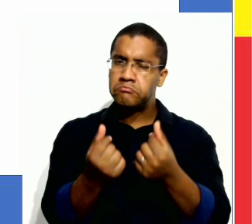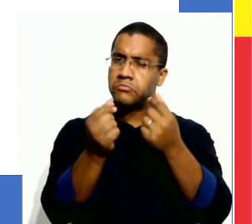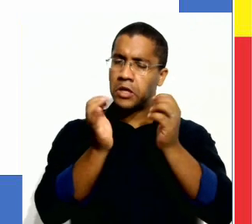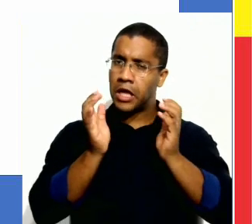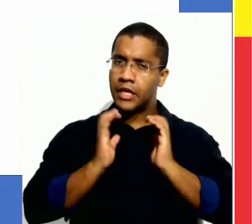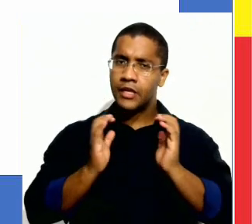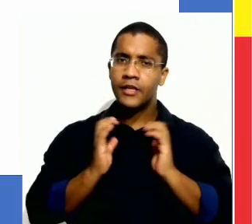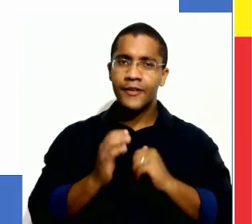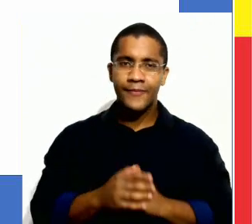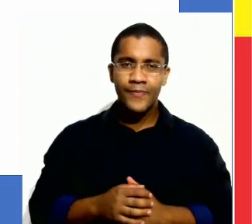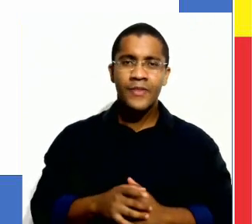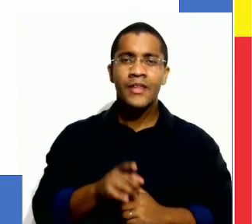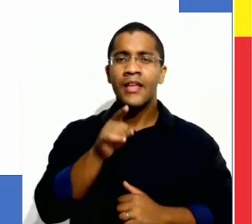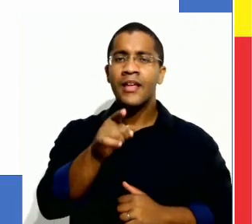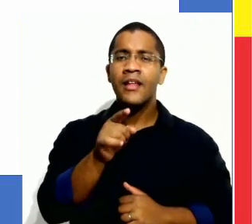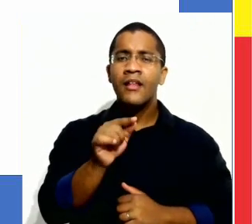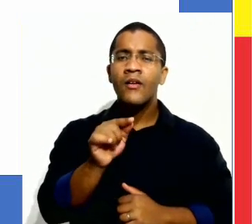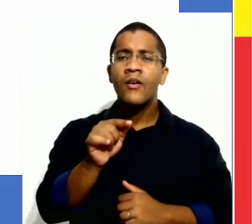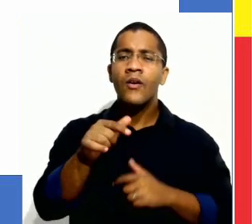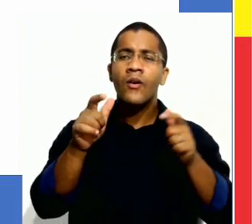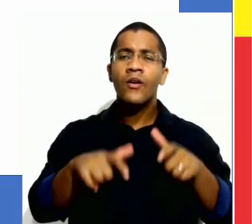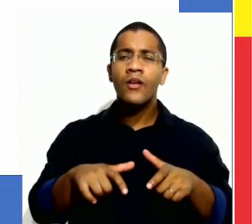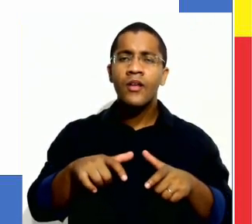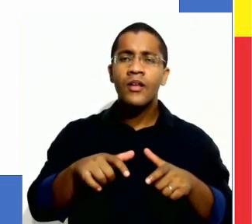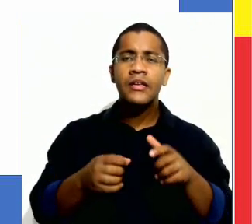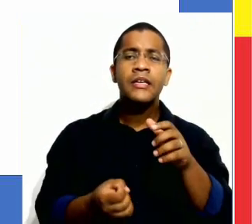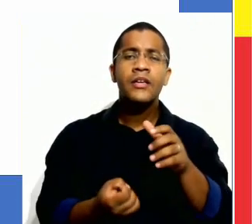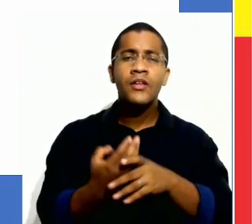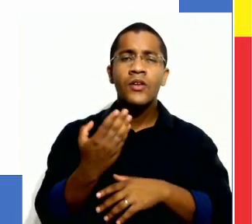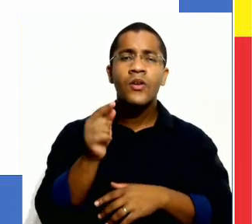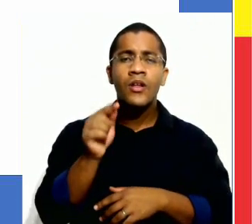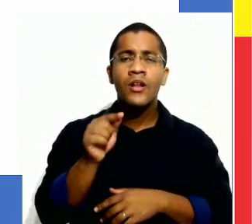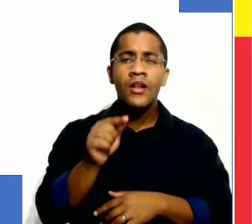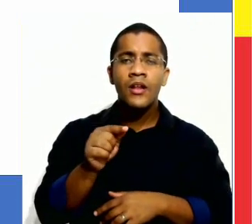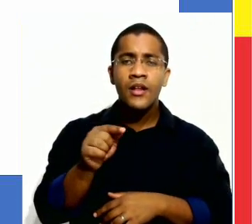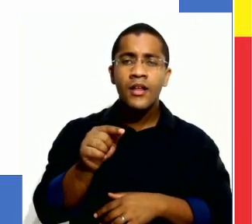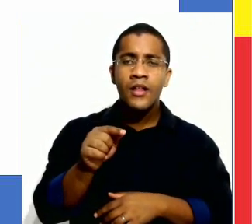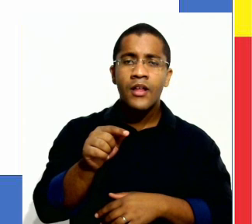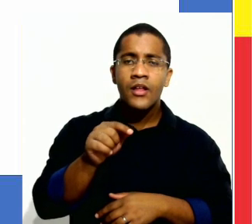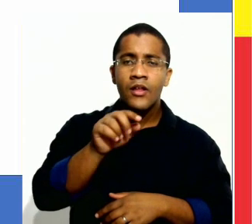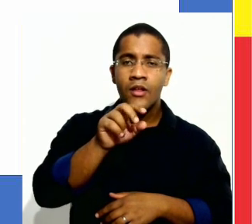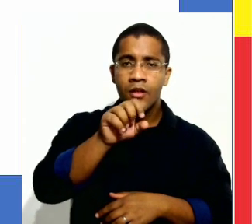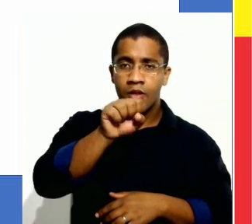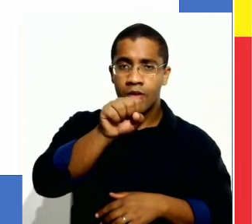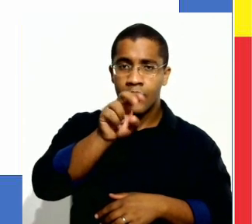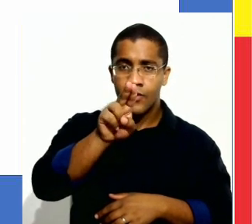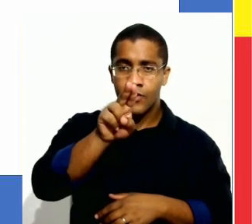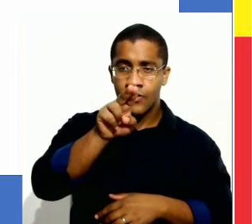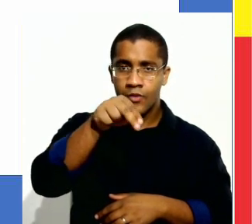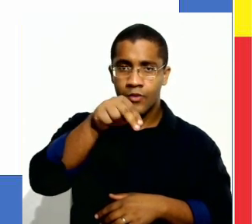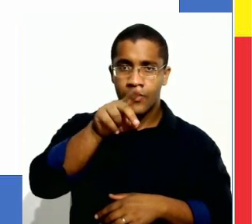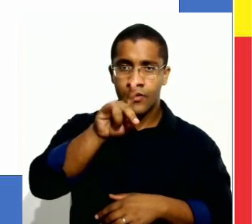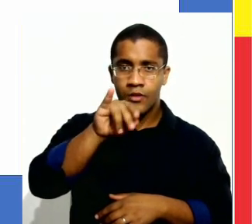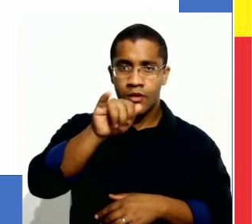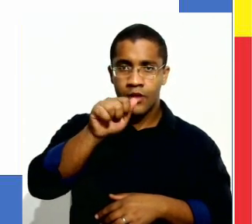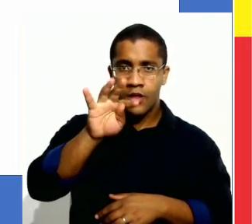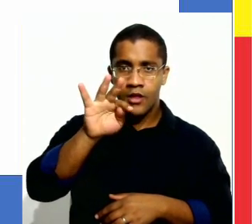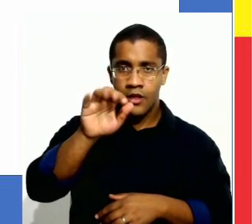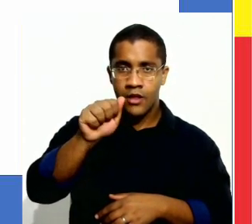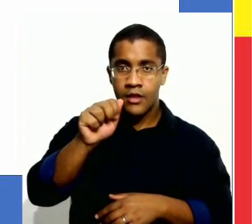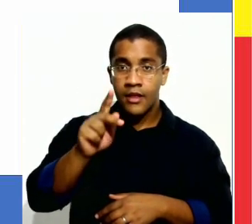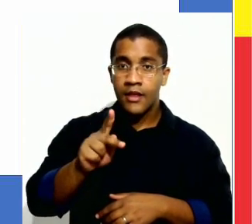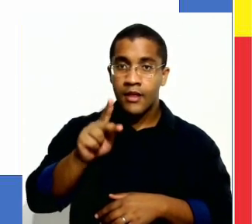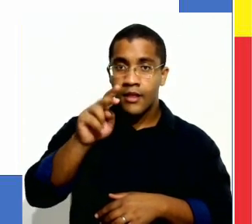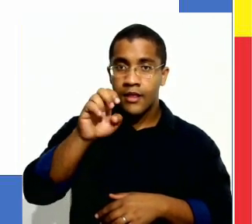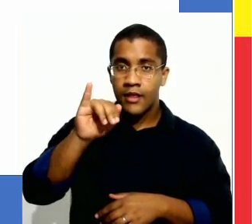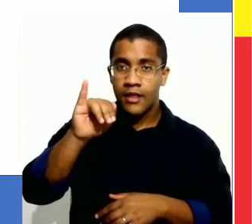povo malinquê. Seu fundador chamava Sundiata Keita. Ele assumiu o poder